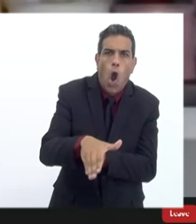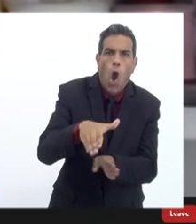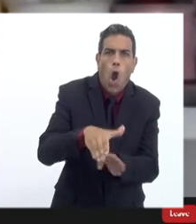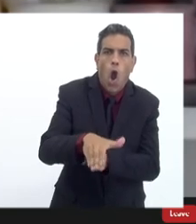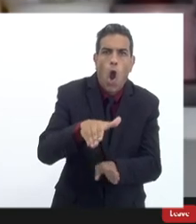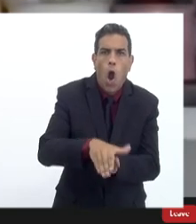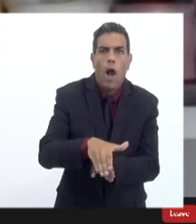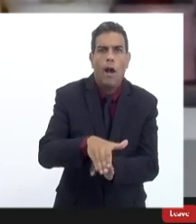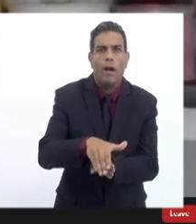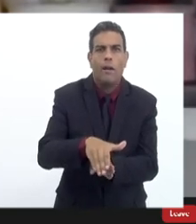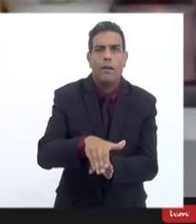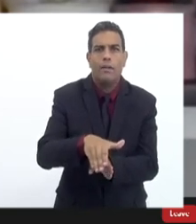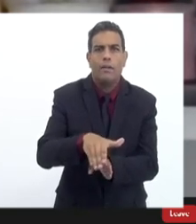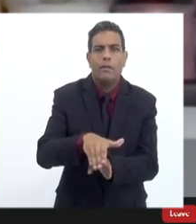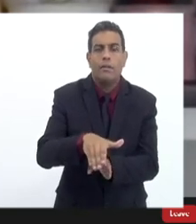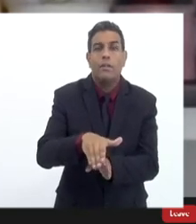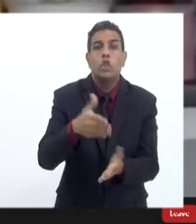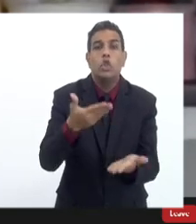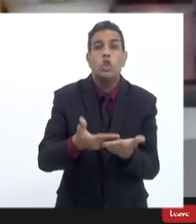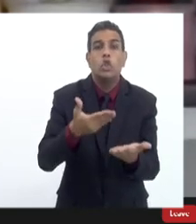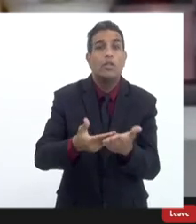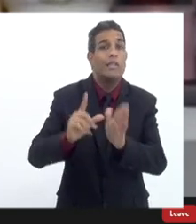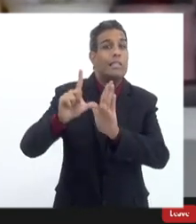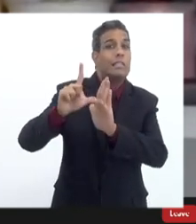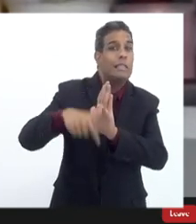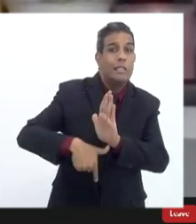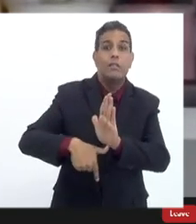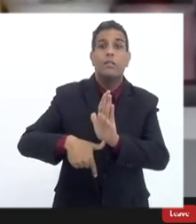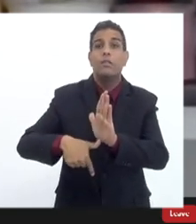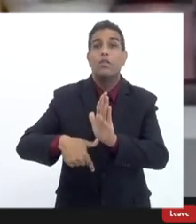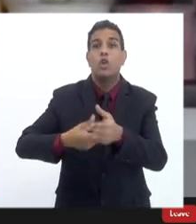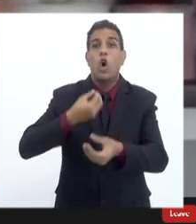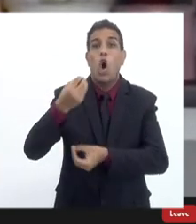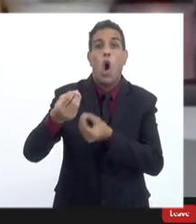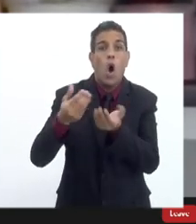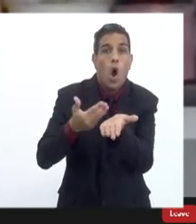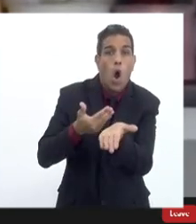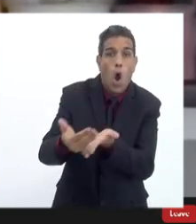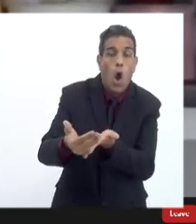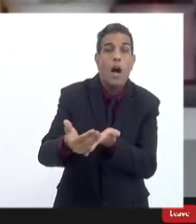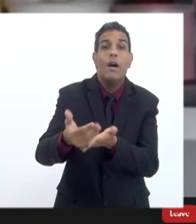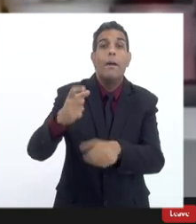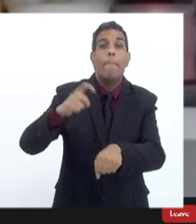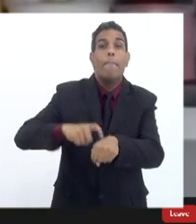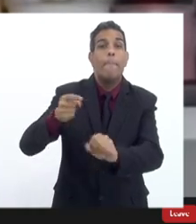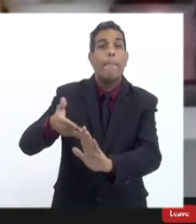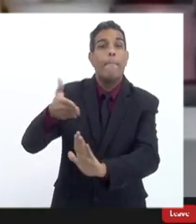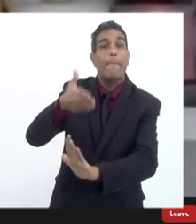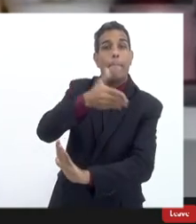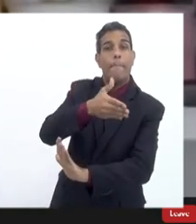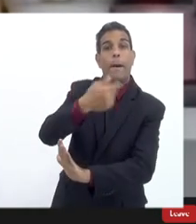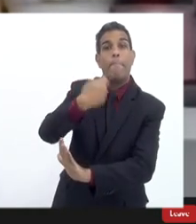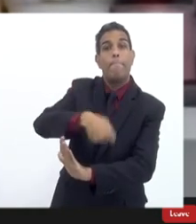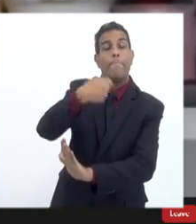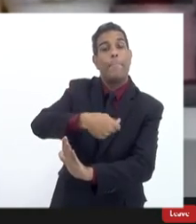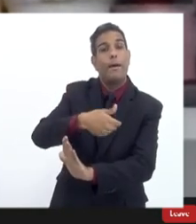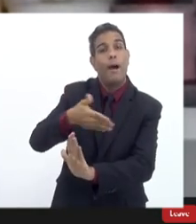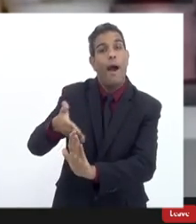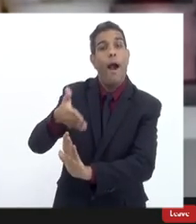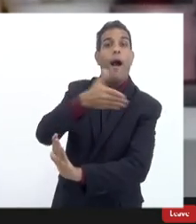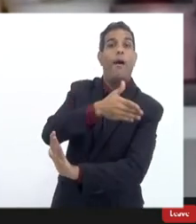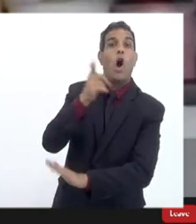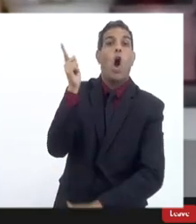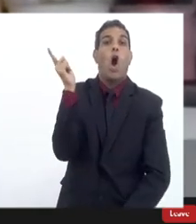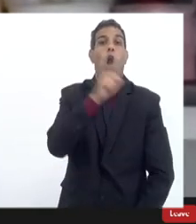é importante que se adie o prazo de implementação, porque tem muita coisa a ser realizada